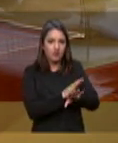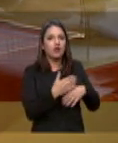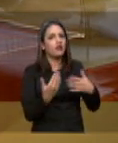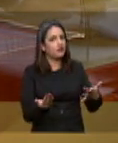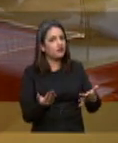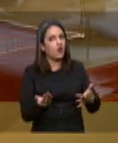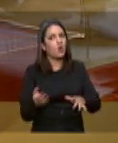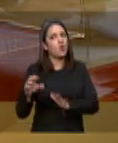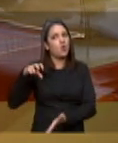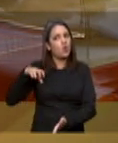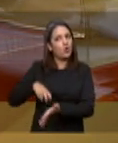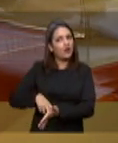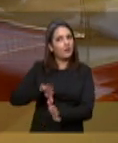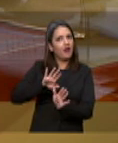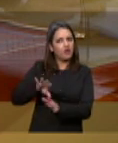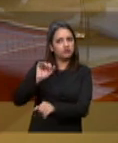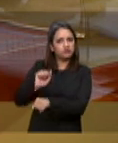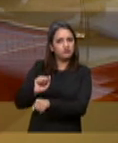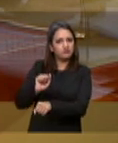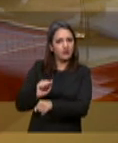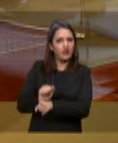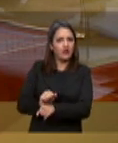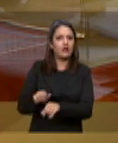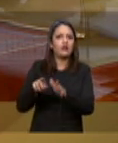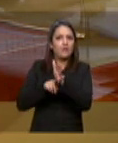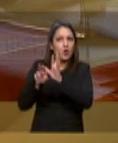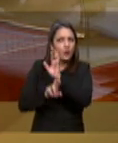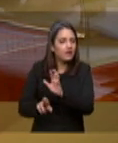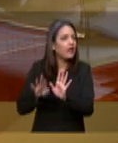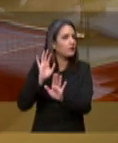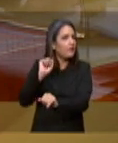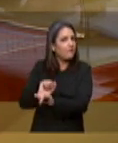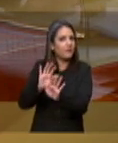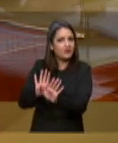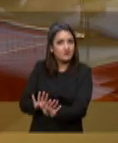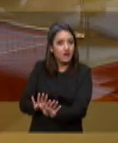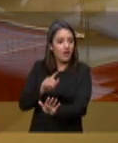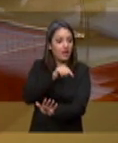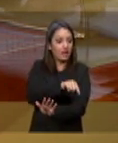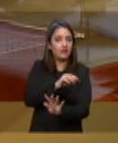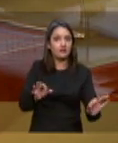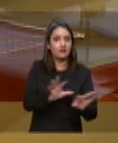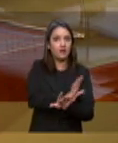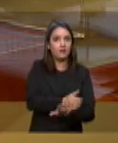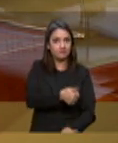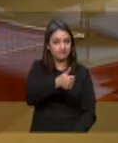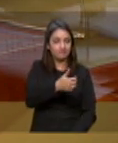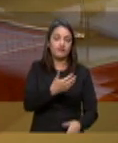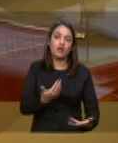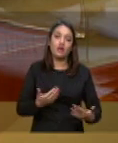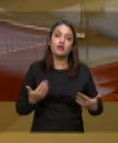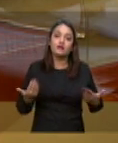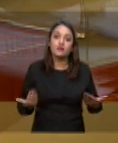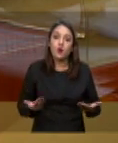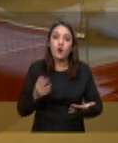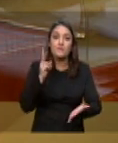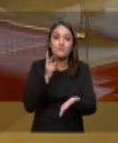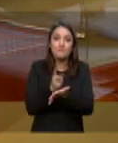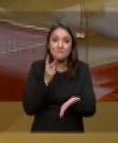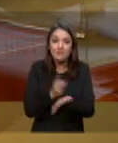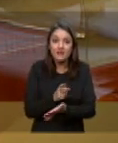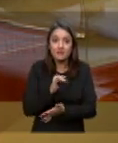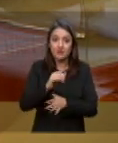persecução criminal e a manutenção de inquérito, ainda que sobrestado. Portanto, mesmo para os